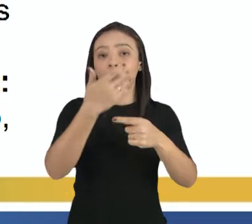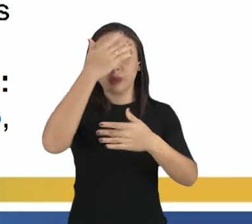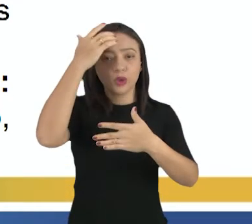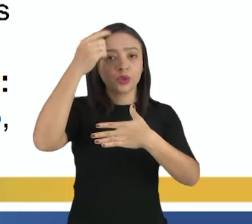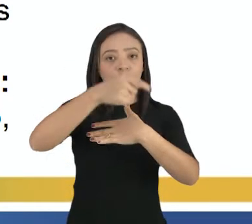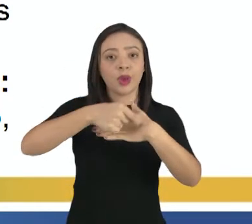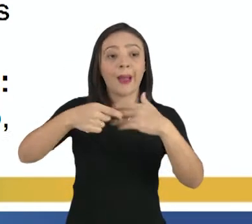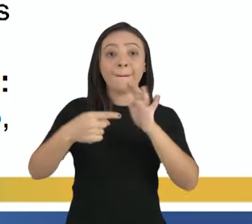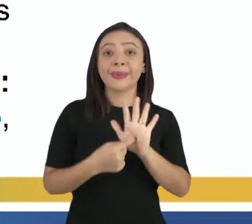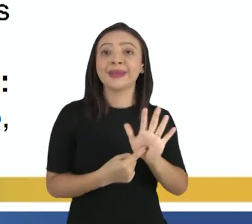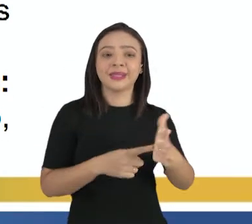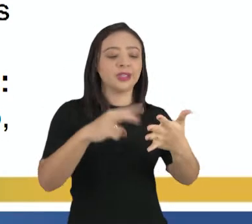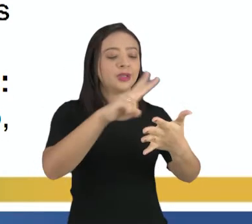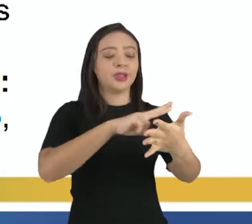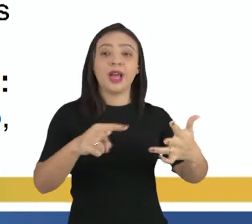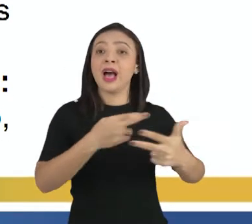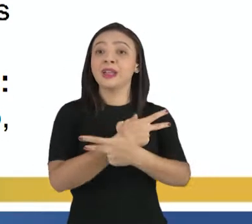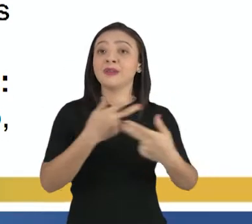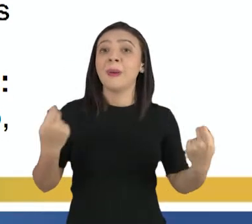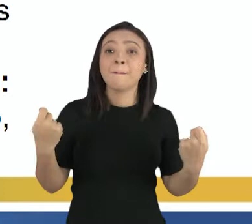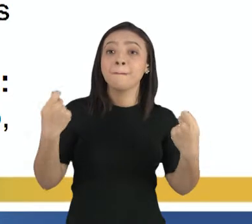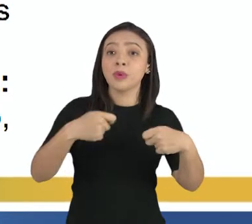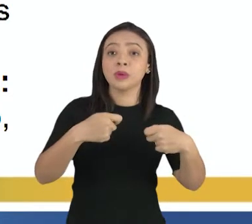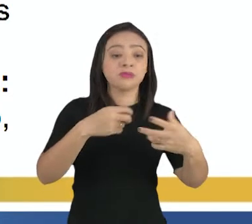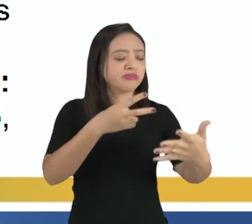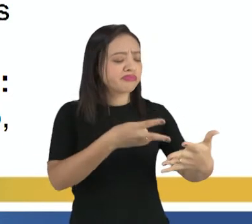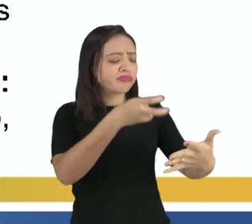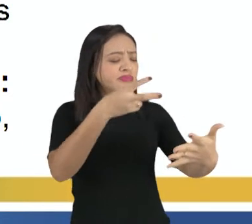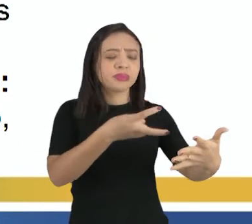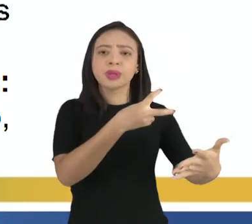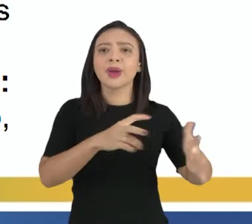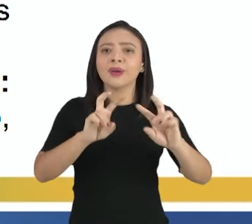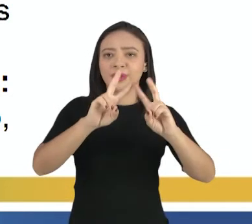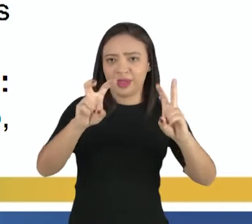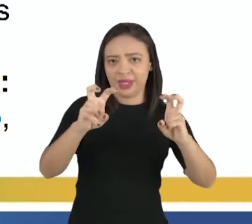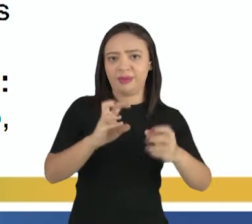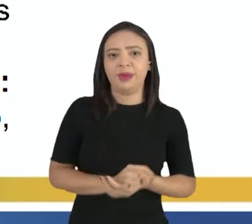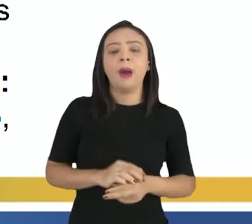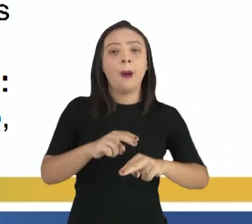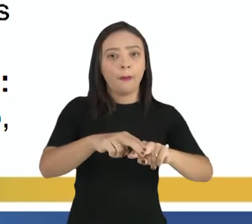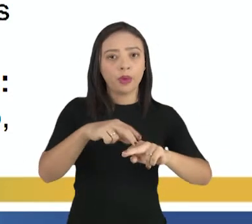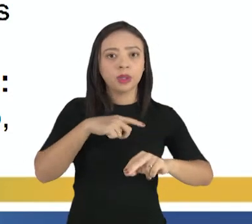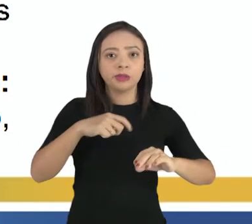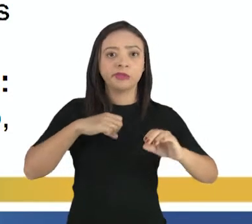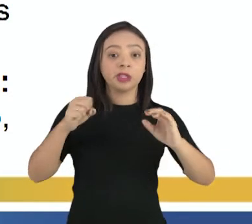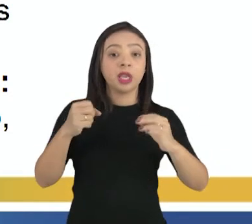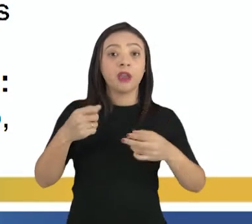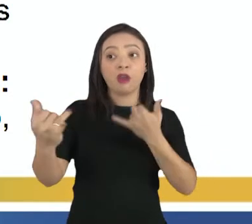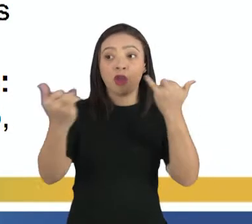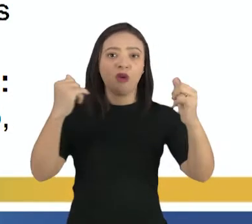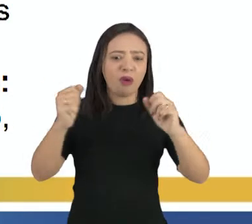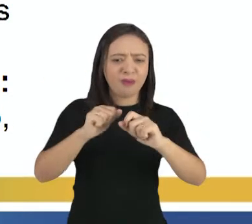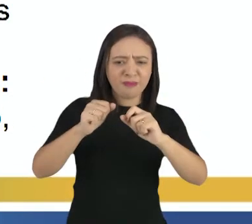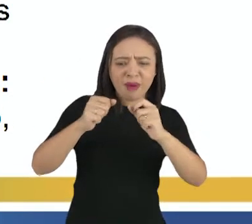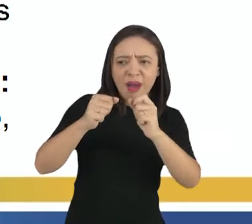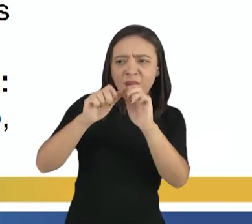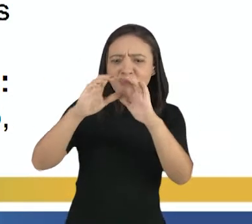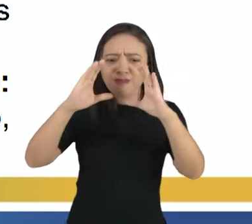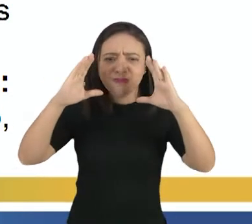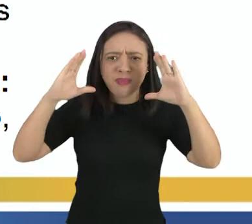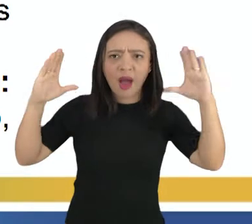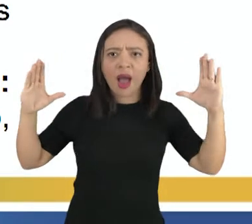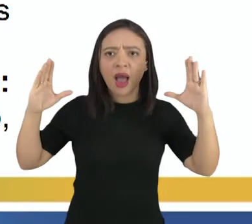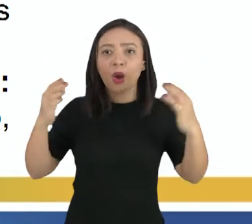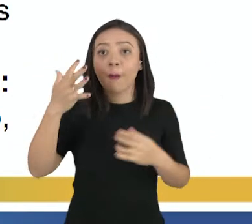aos leitores sobre as pô a unidades de análise do assunto deve ser aba abrangente e ser compreendido por diferentes tipos